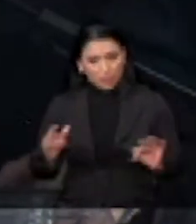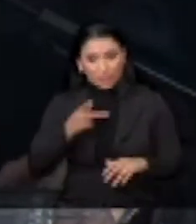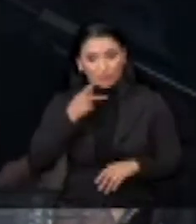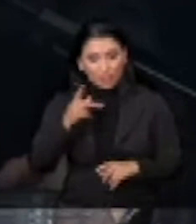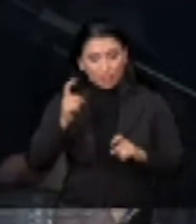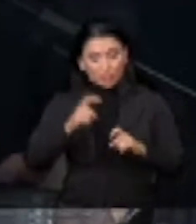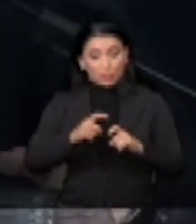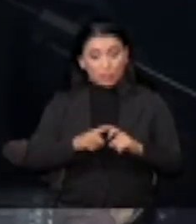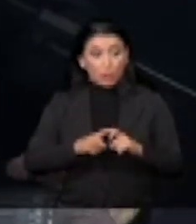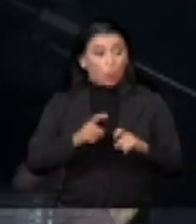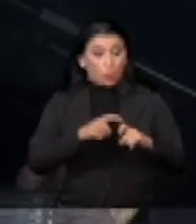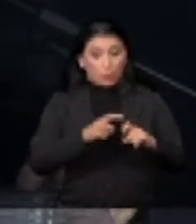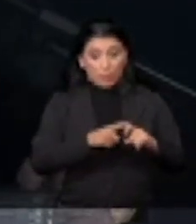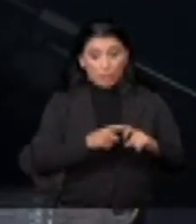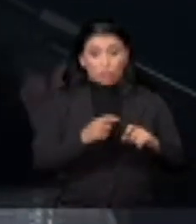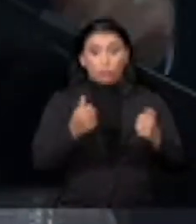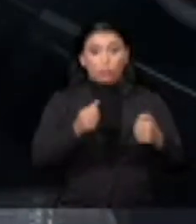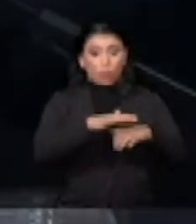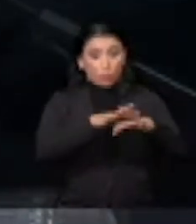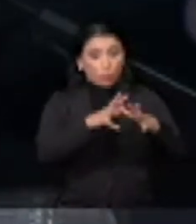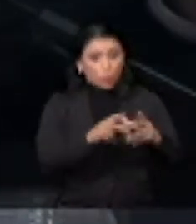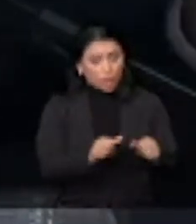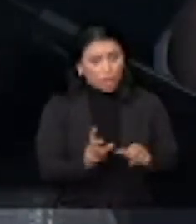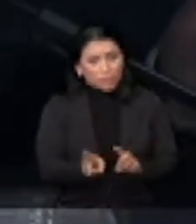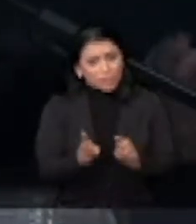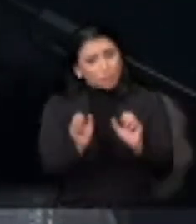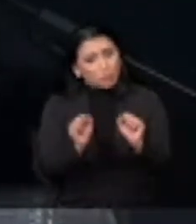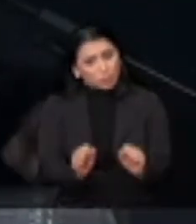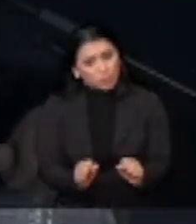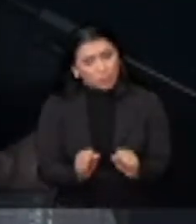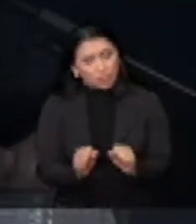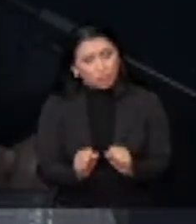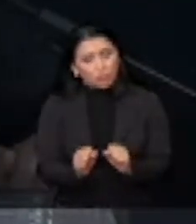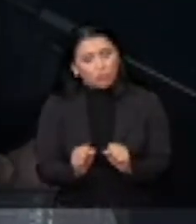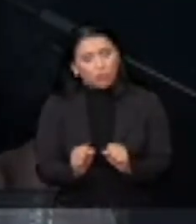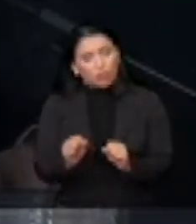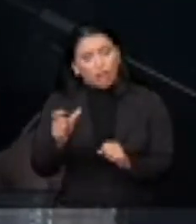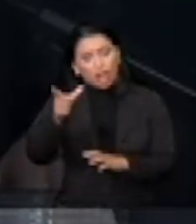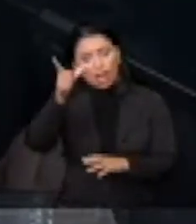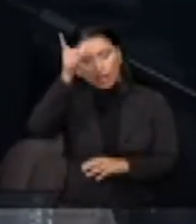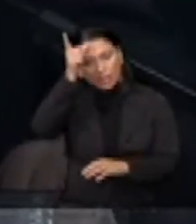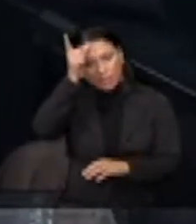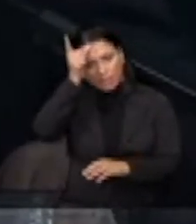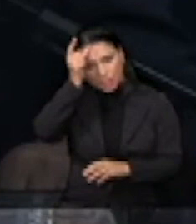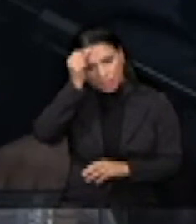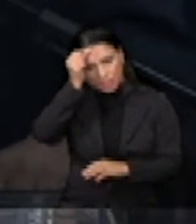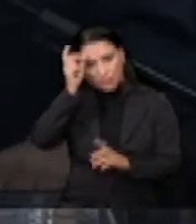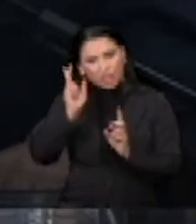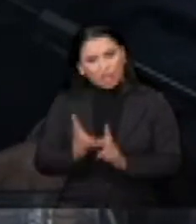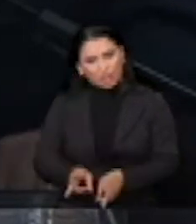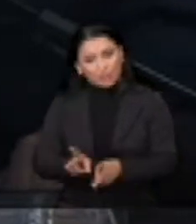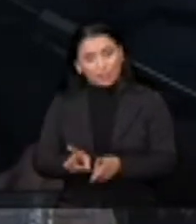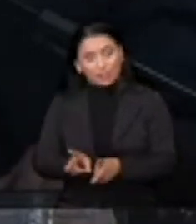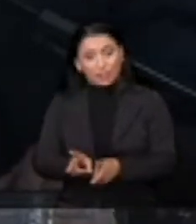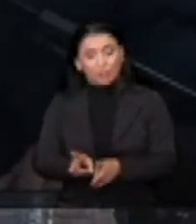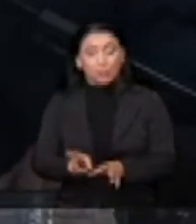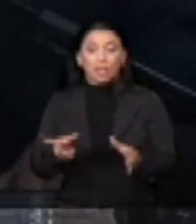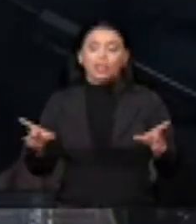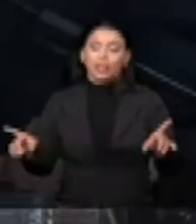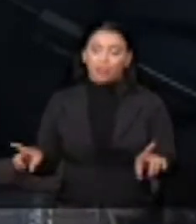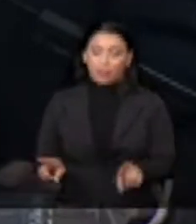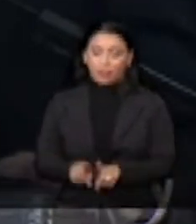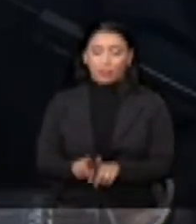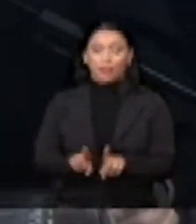curar sempre que possível aliviar sempre eu diria que aqui